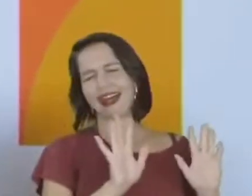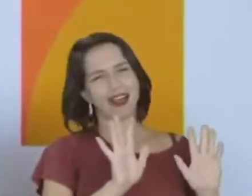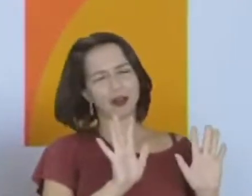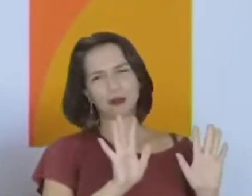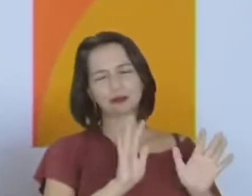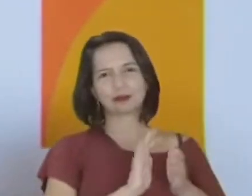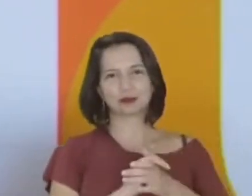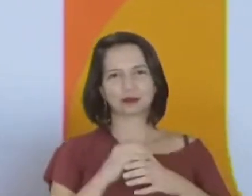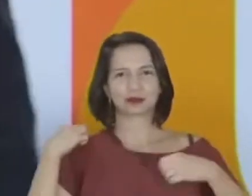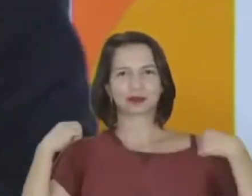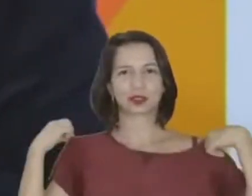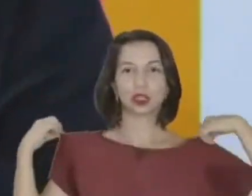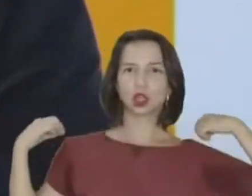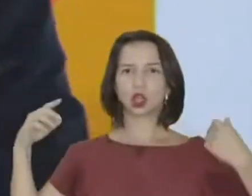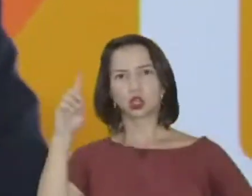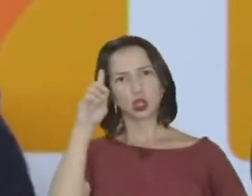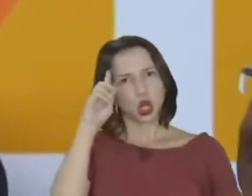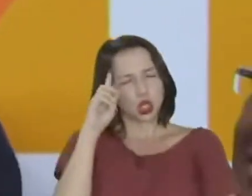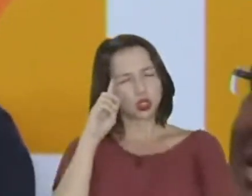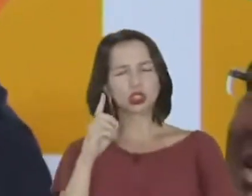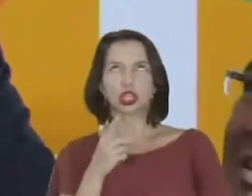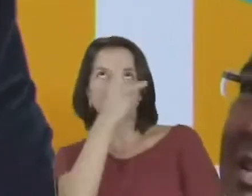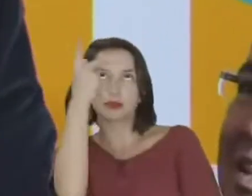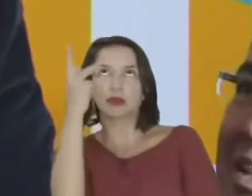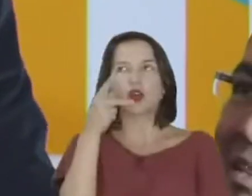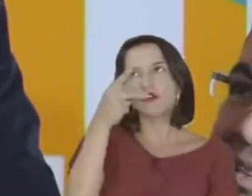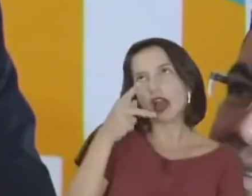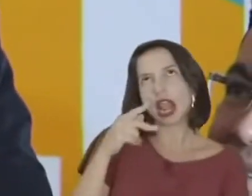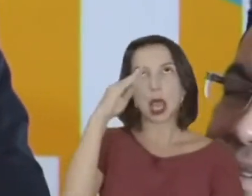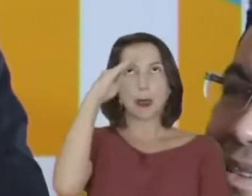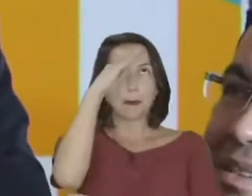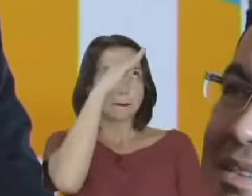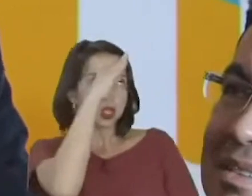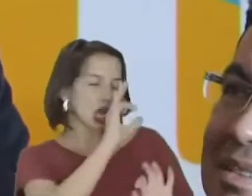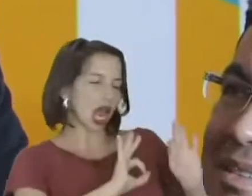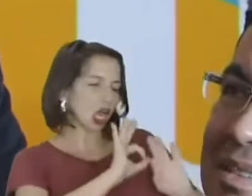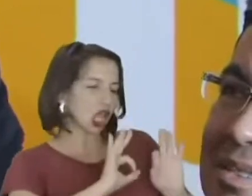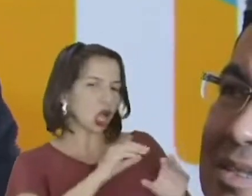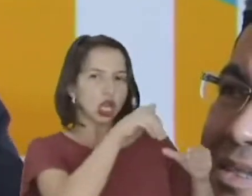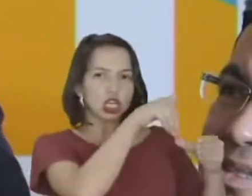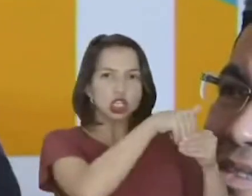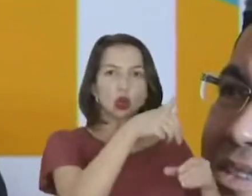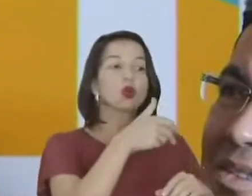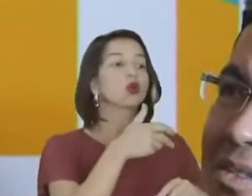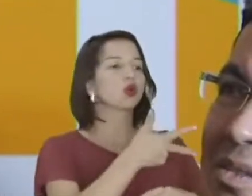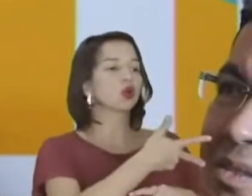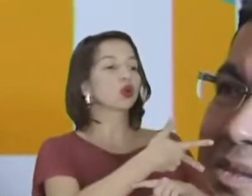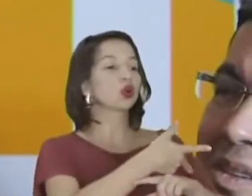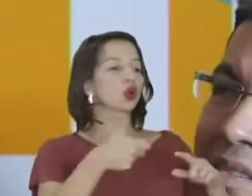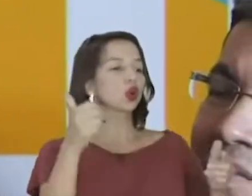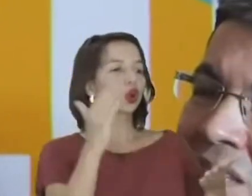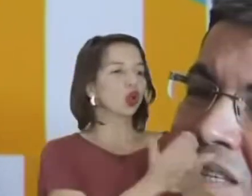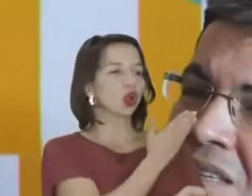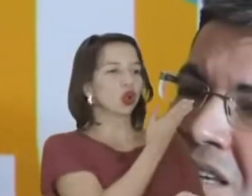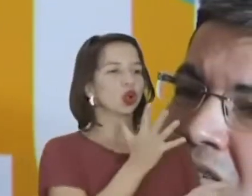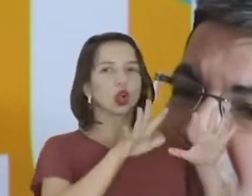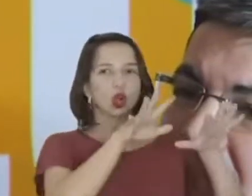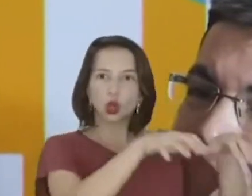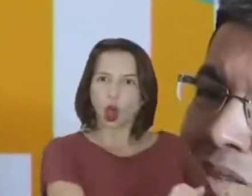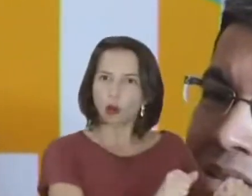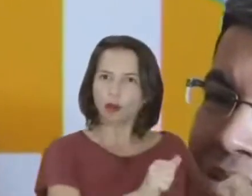um golpe, o Bolsonaro vai dar golpe, vai ter um golpe nesse país. Dia 2 de outubro, o povo brasileiro vai dar um